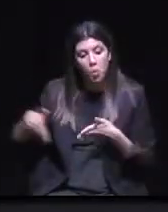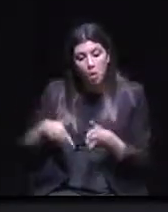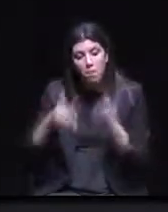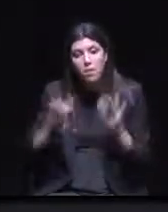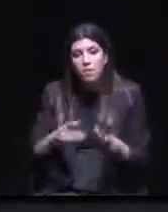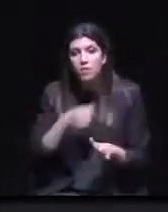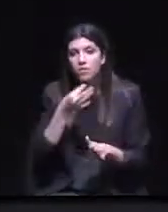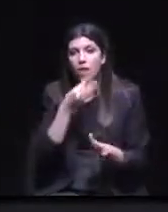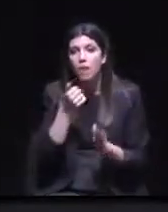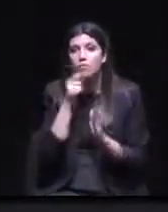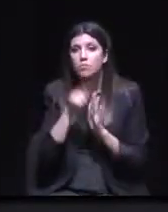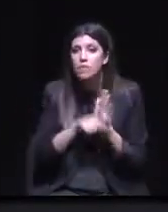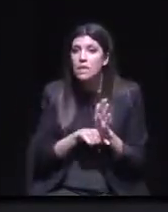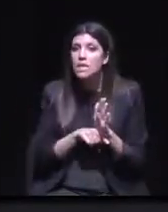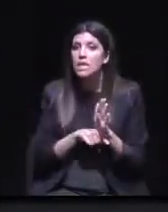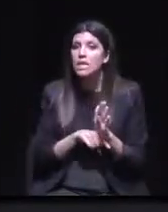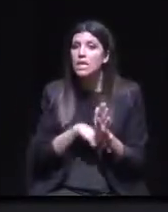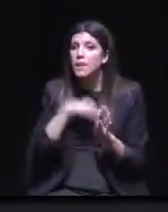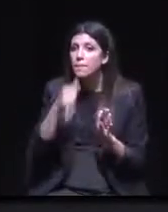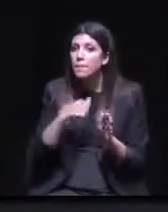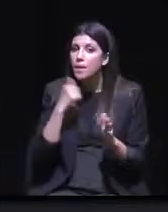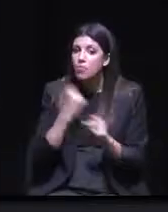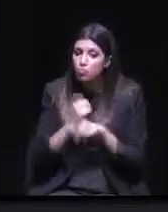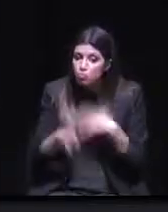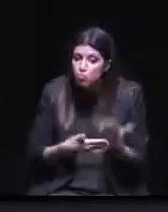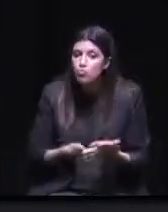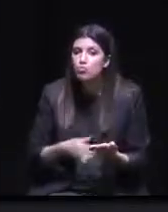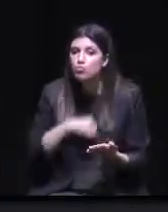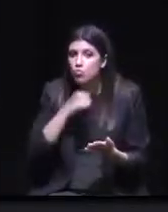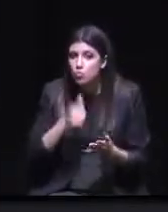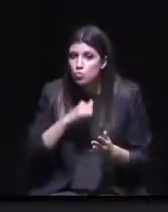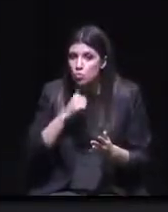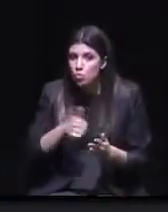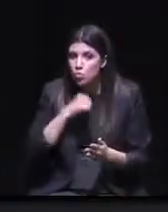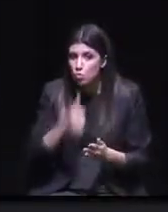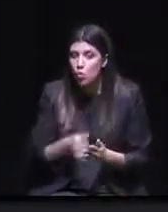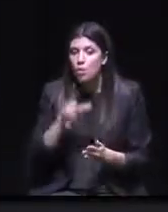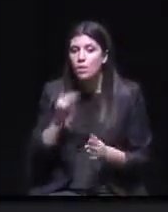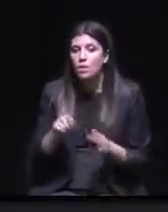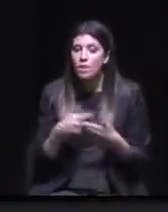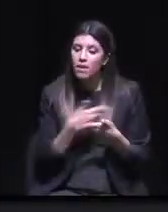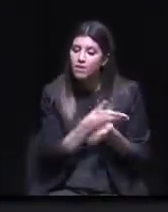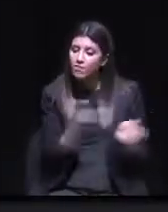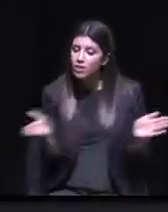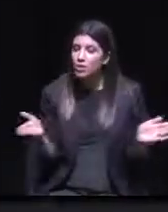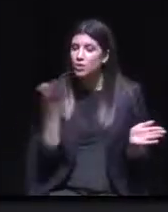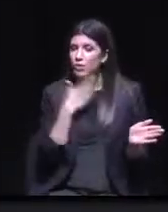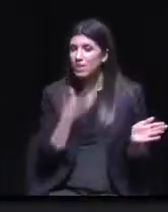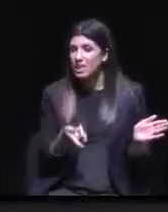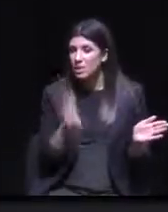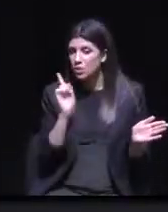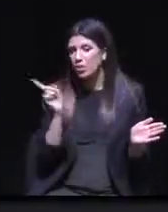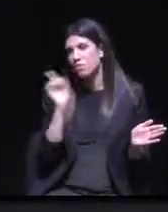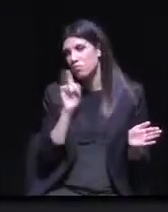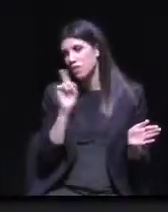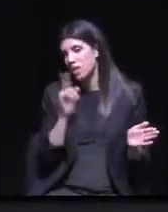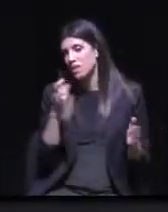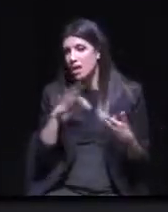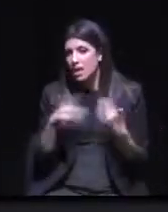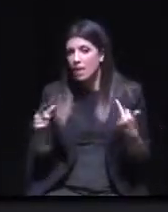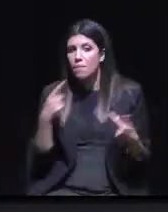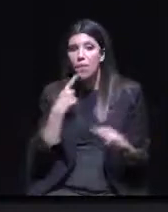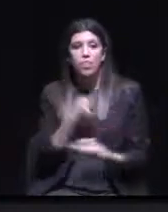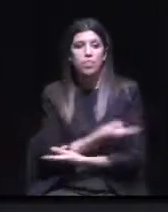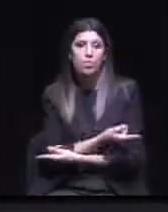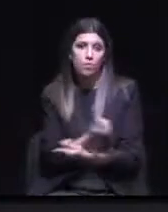de medidas que ainda não estão a ser concretizadas e que ainda não são suficientemente abrangentes, pelo que é importante que a Câmara termine e